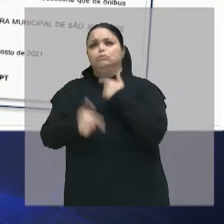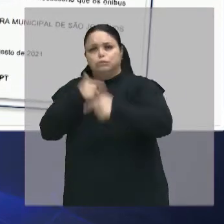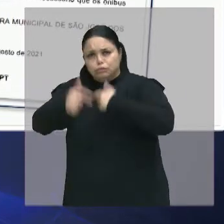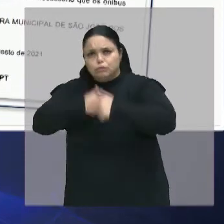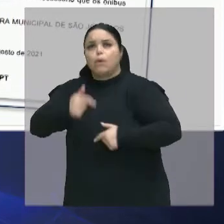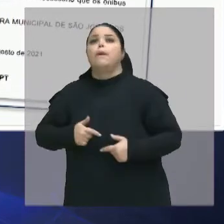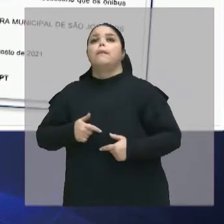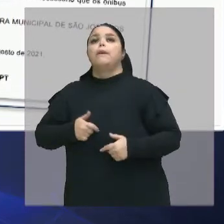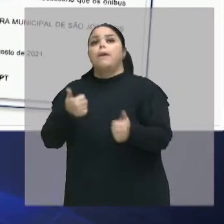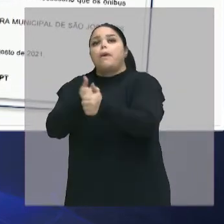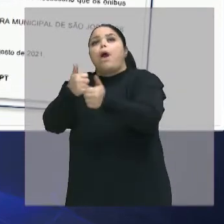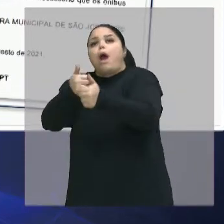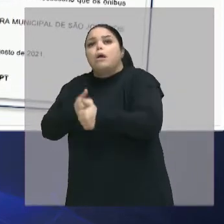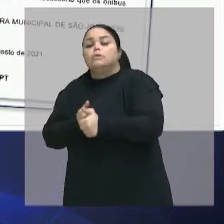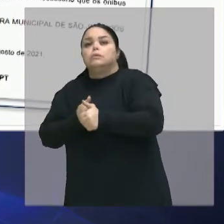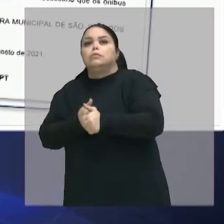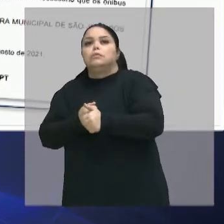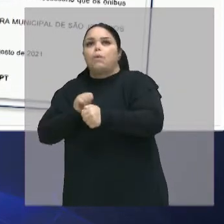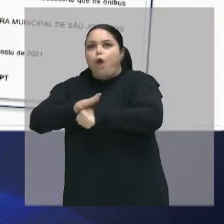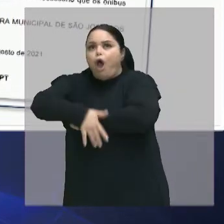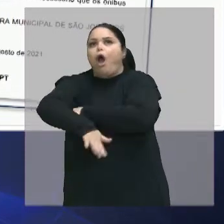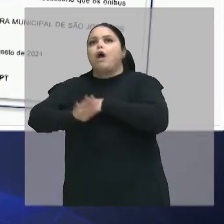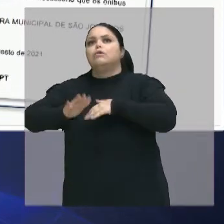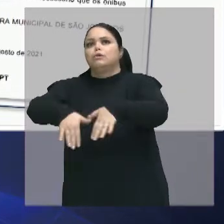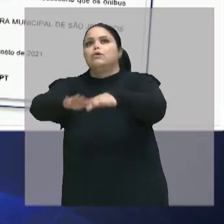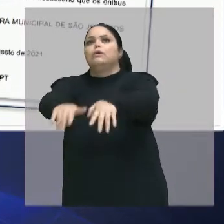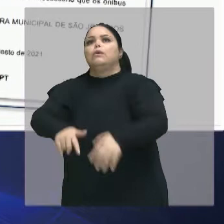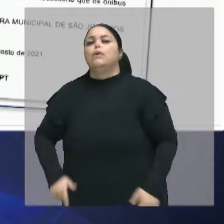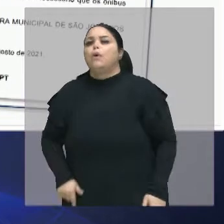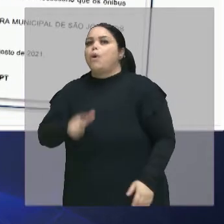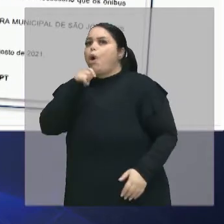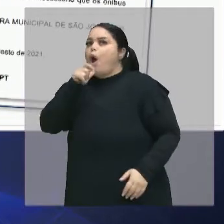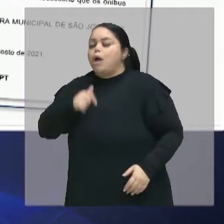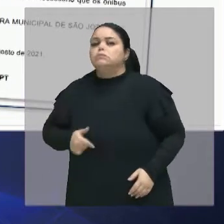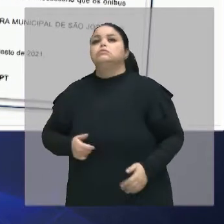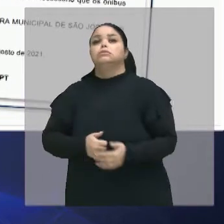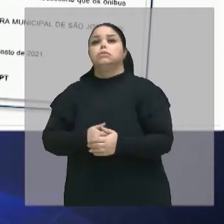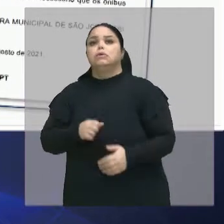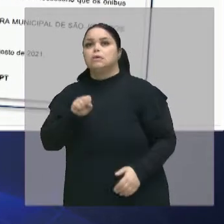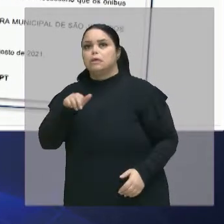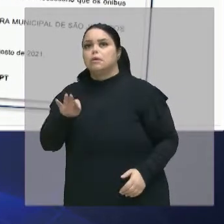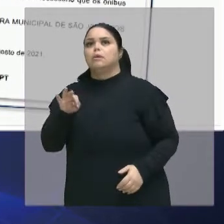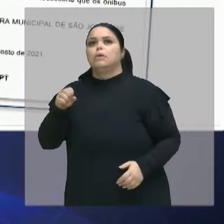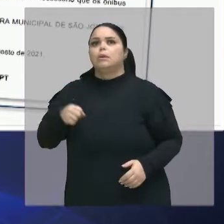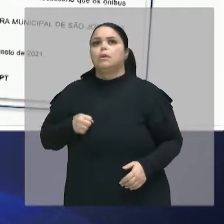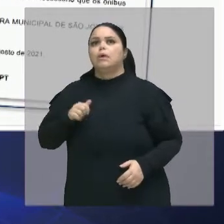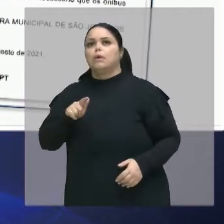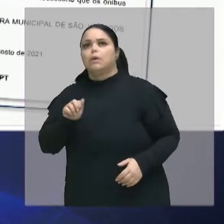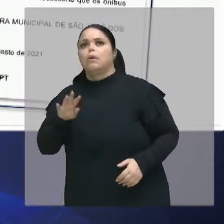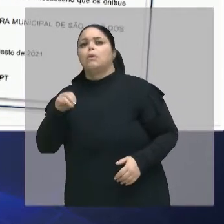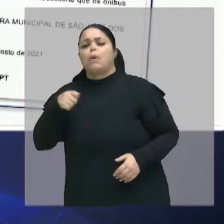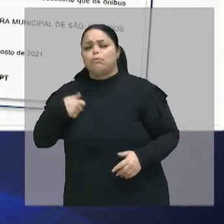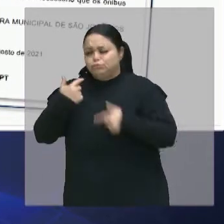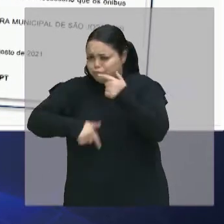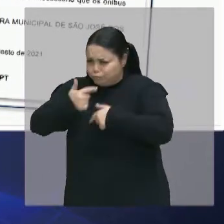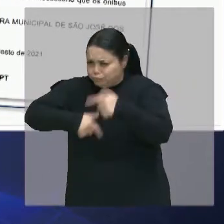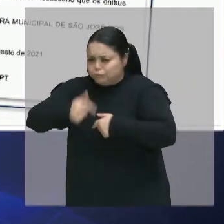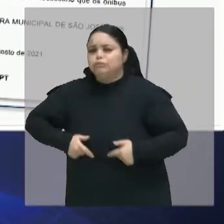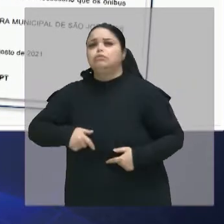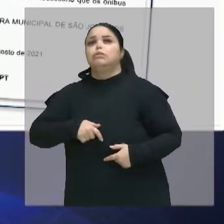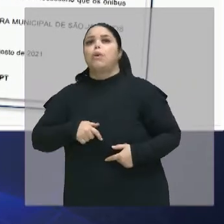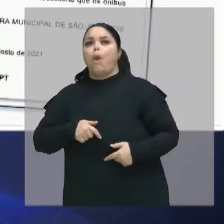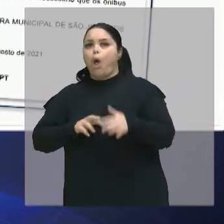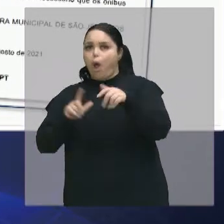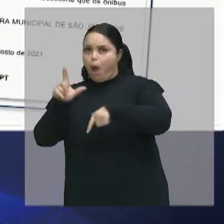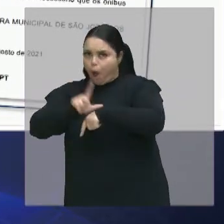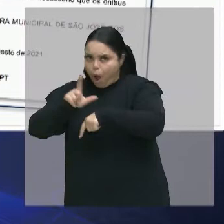moram lá perto da represa, no Santo Agostinho, ela é uma trabalhadora que trabalha ali no